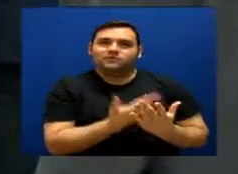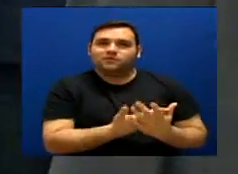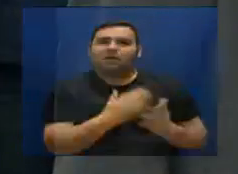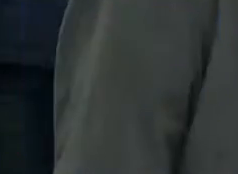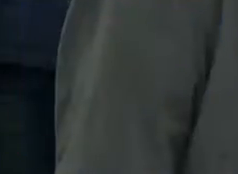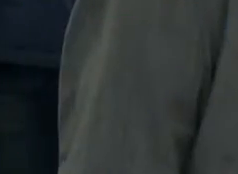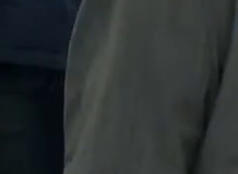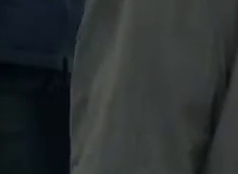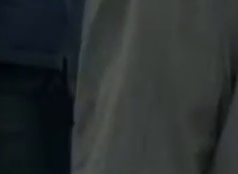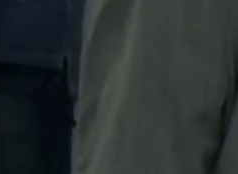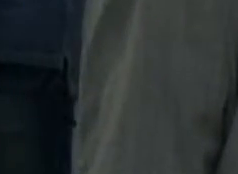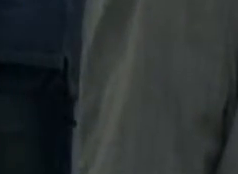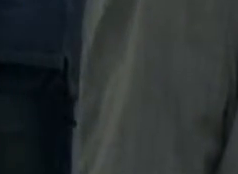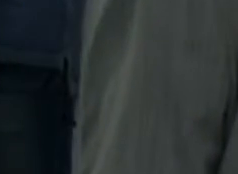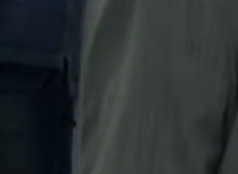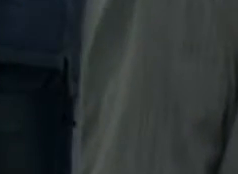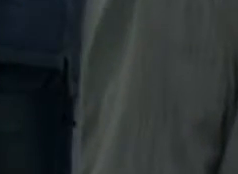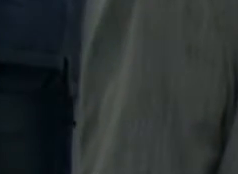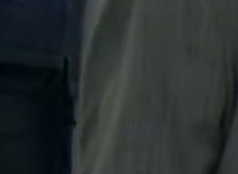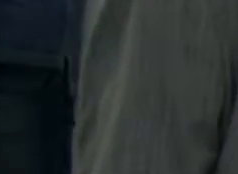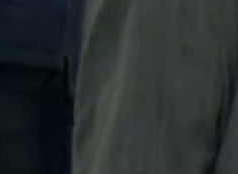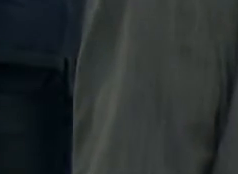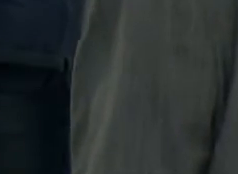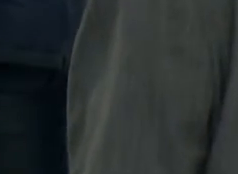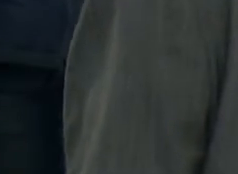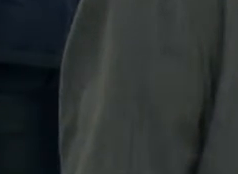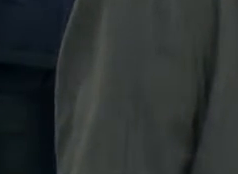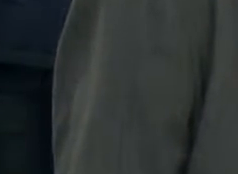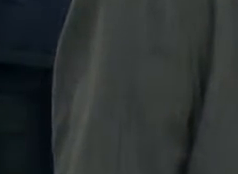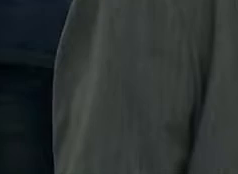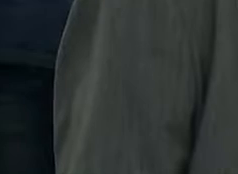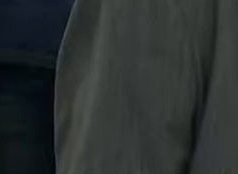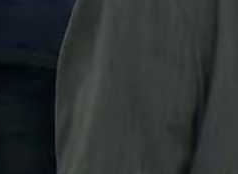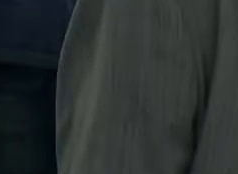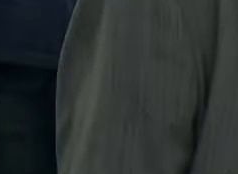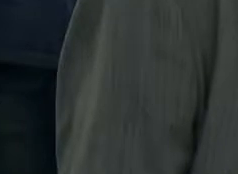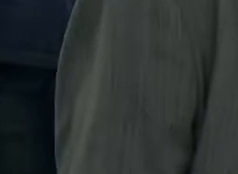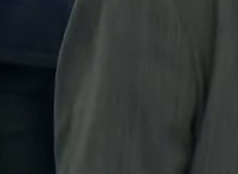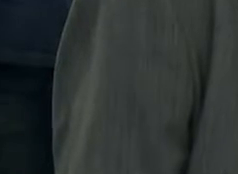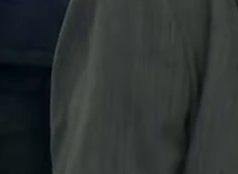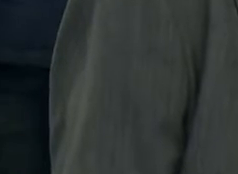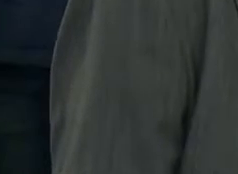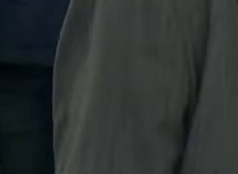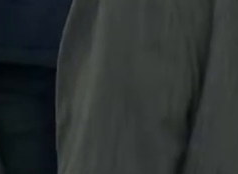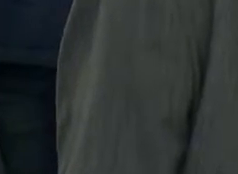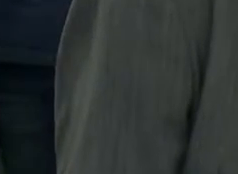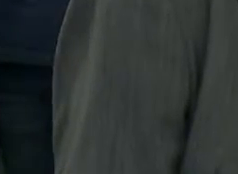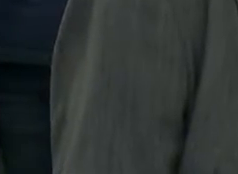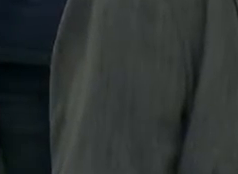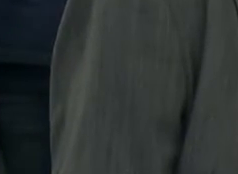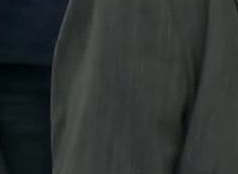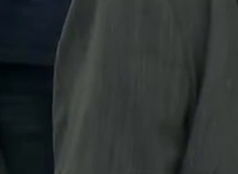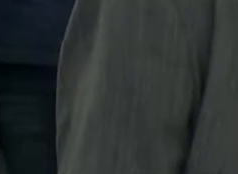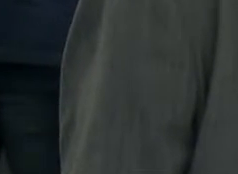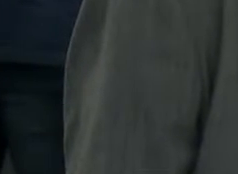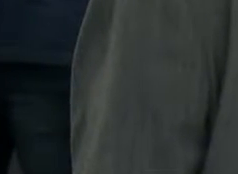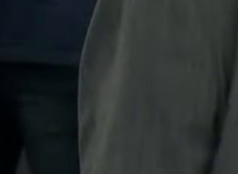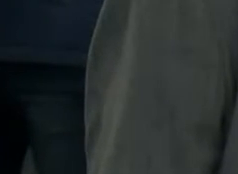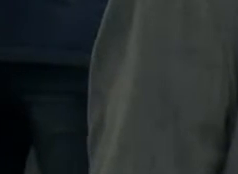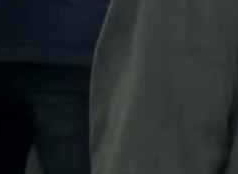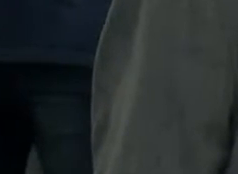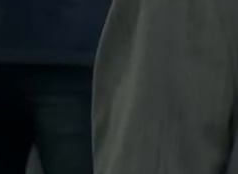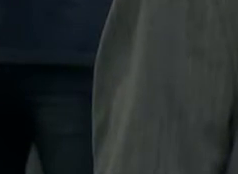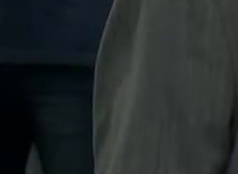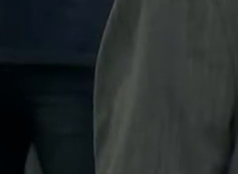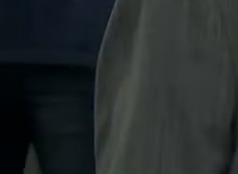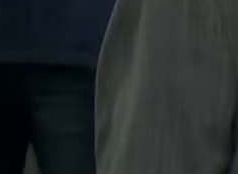já terão o kit escolar nas suas mãos. Então é a única coisa que eu fiquei um pouco duvidoso se realmente isso, pastor, vai acontecer. O pastor Luiz